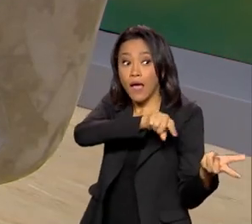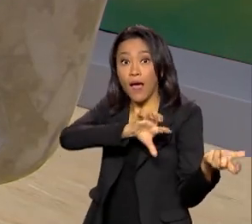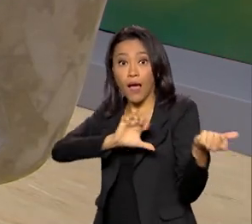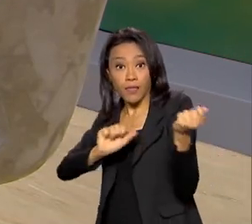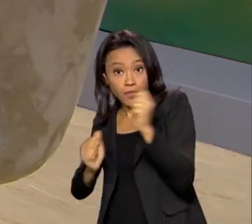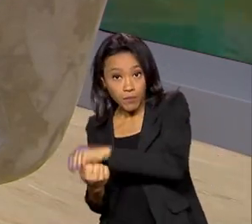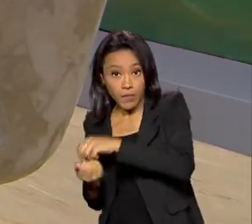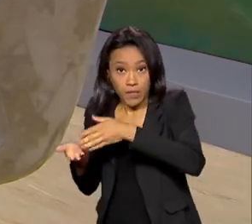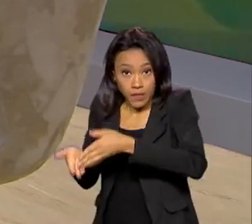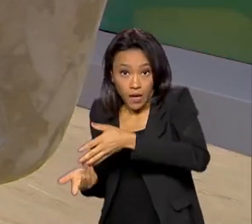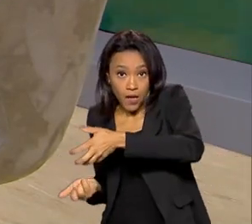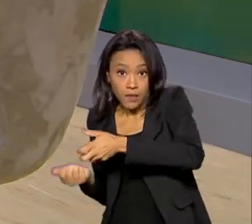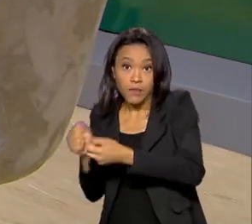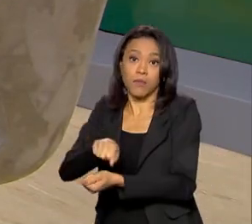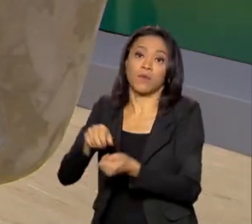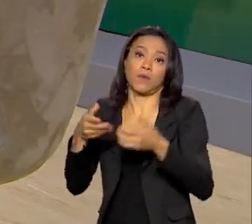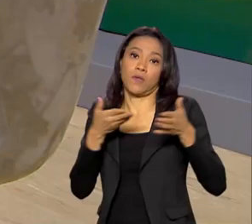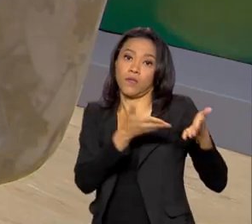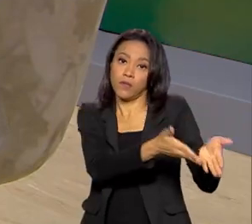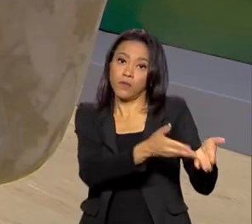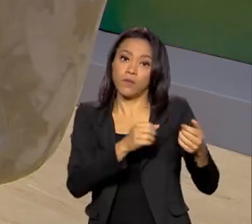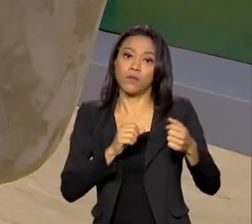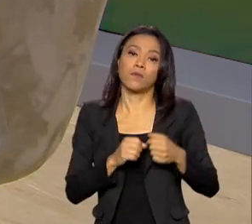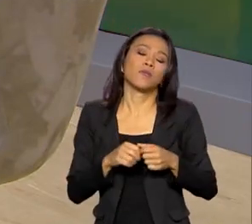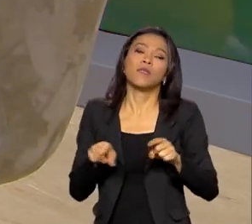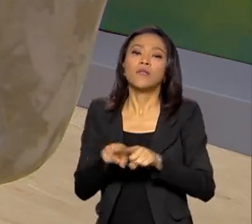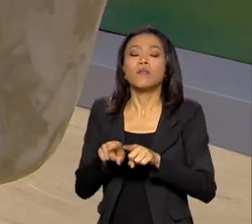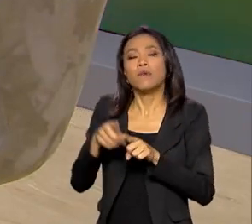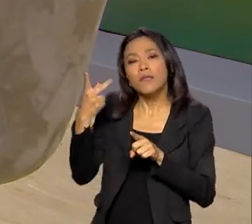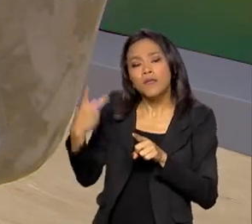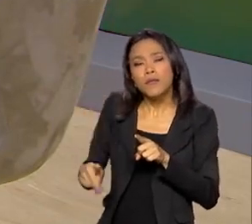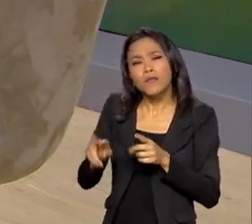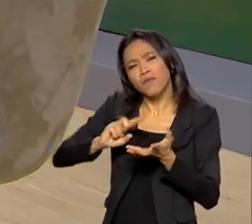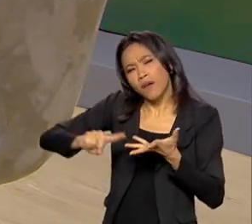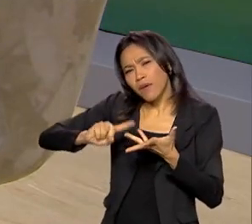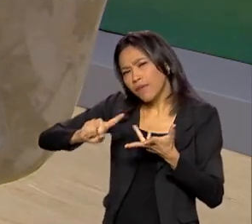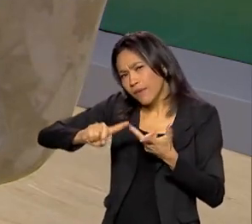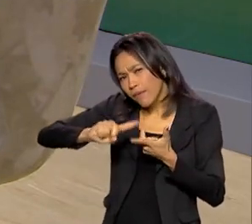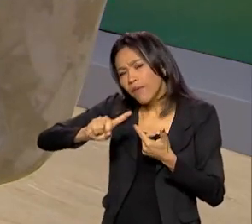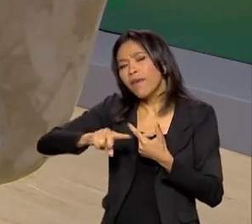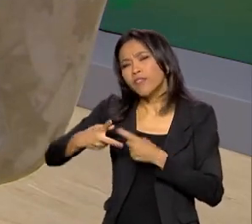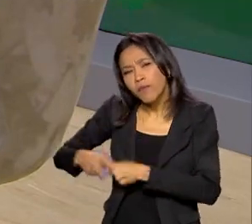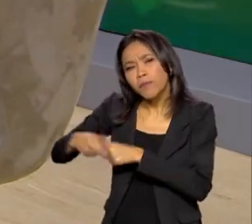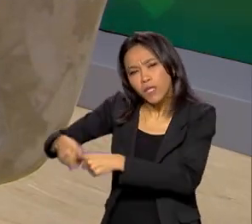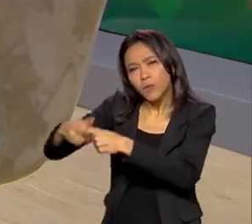levando como sendo uma condição permanente, nós ajustamos essa